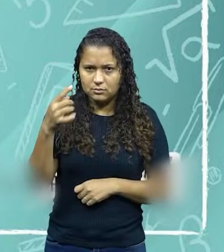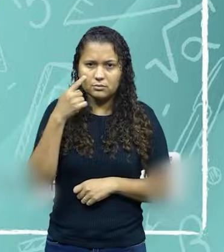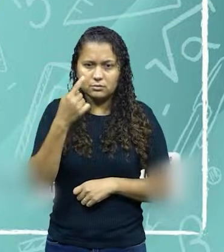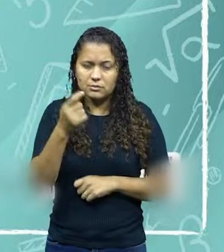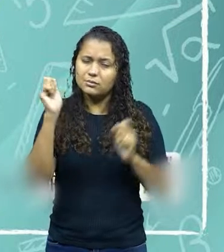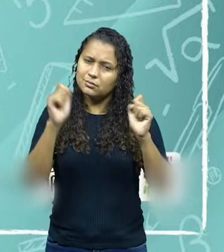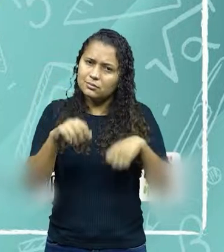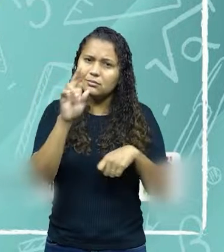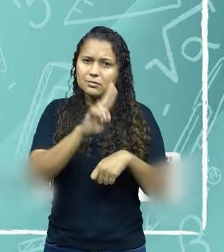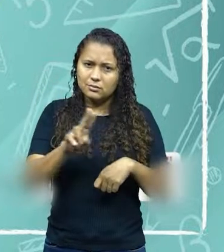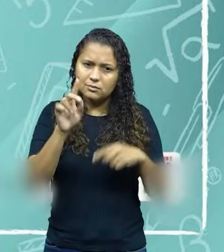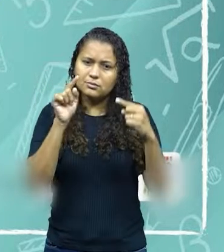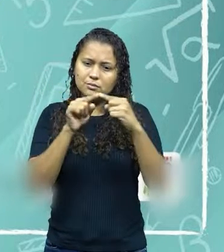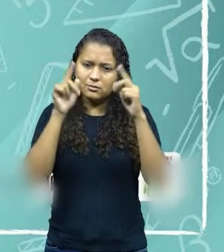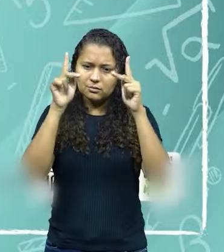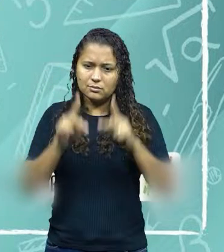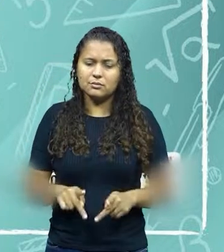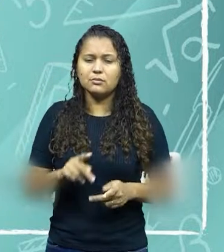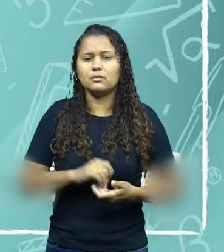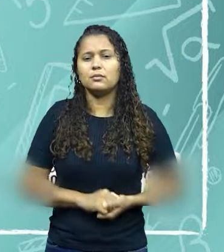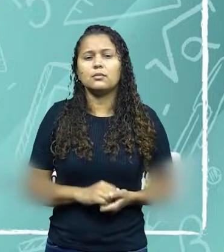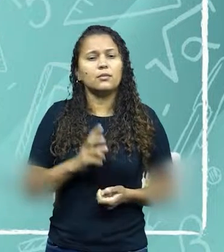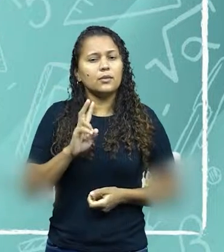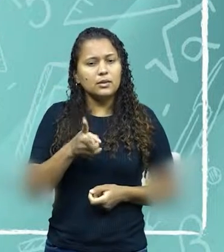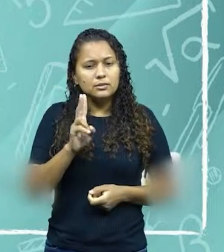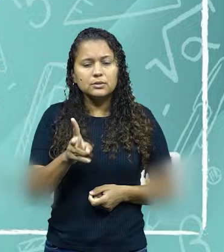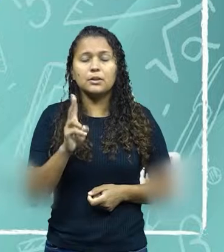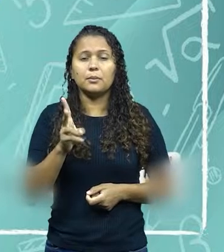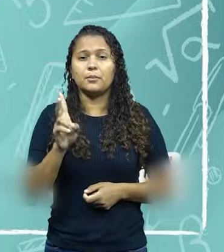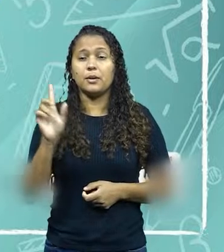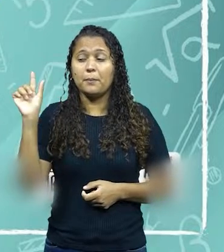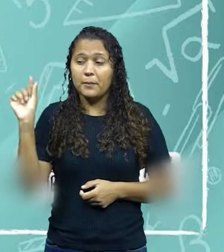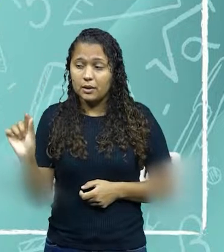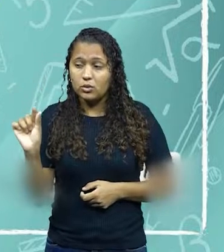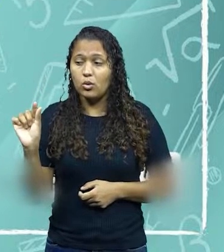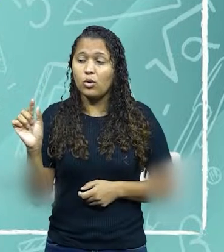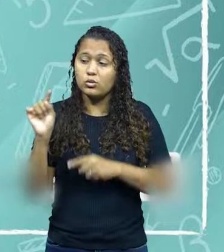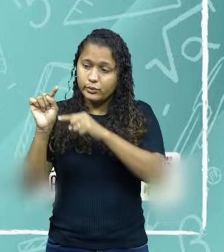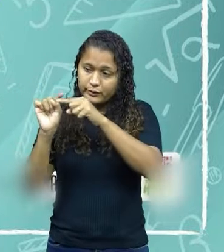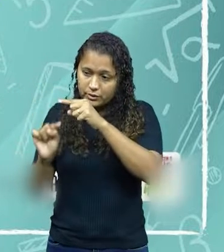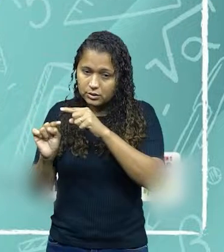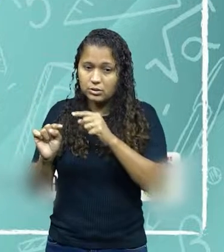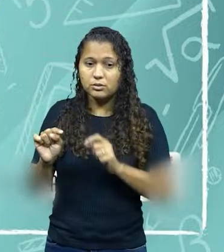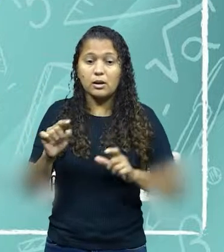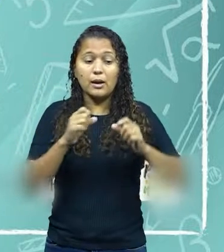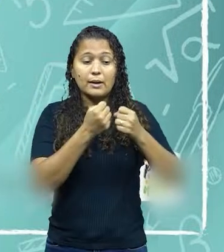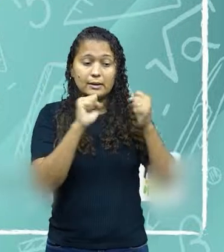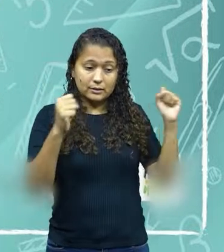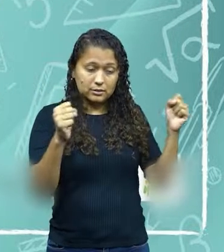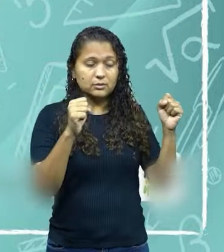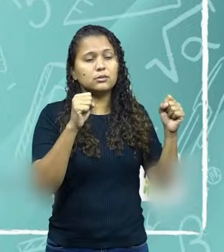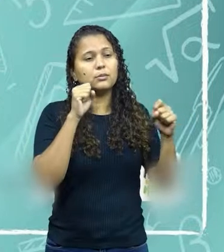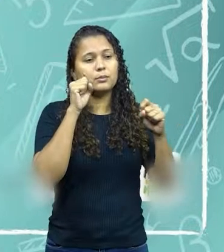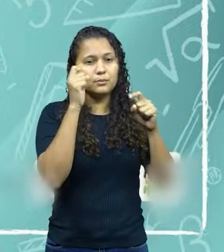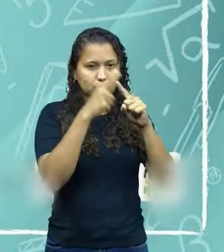imagem para identificar esse padrão. Sempre as menores a gente divide e as maiores a gente